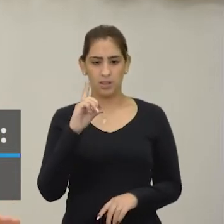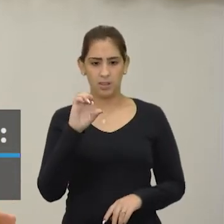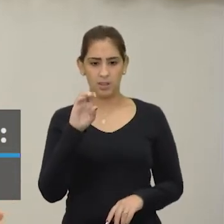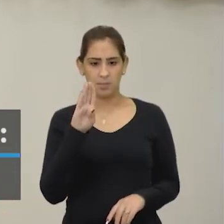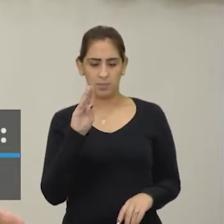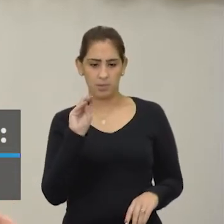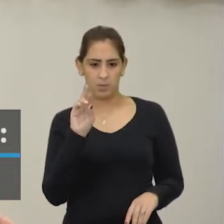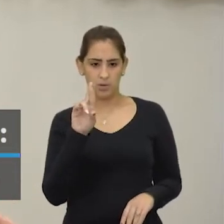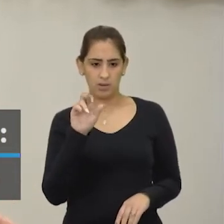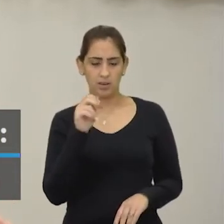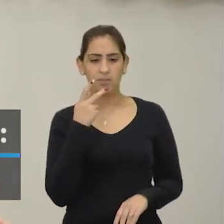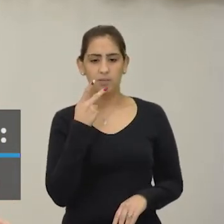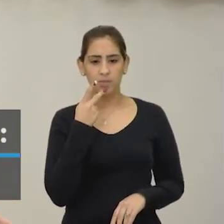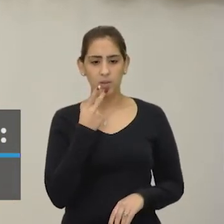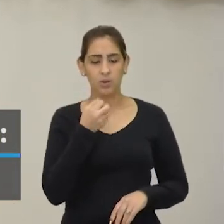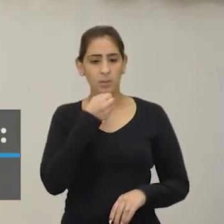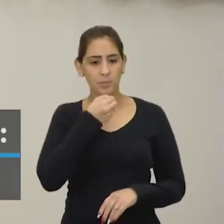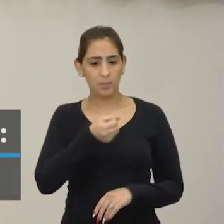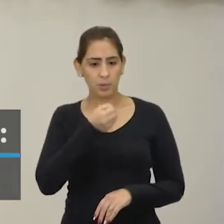assim, reportagem...